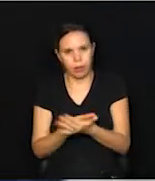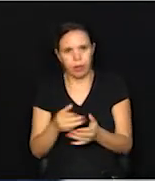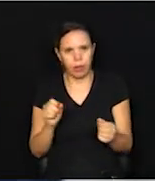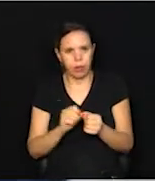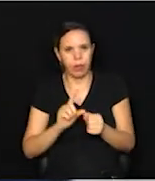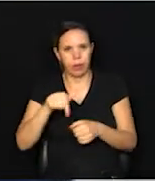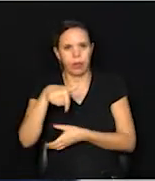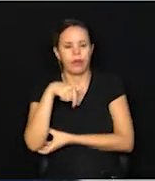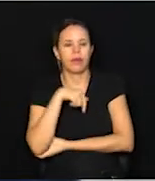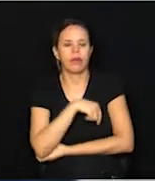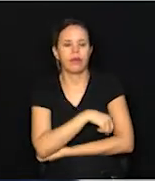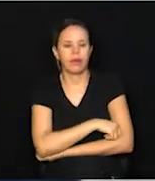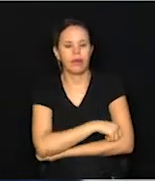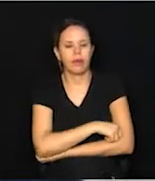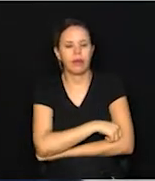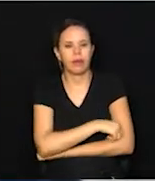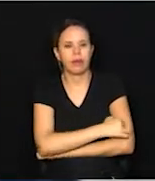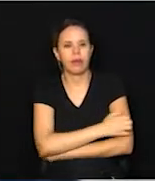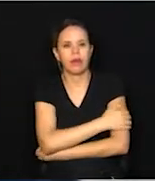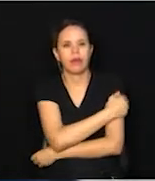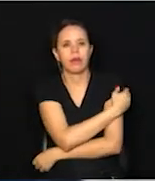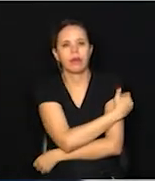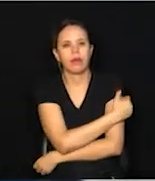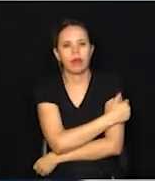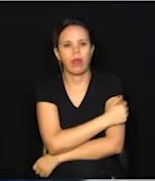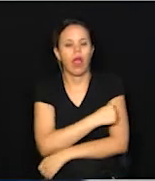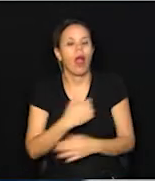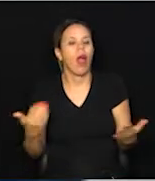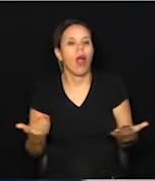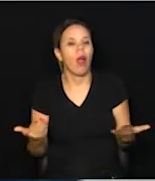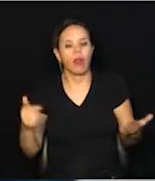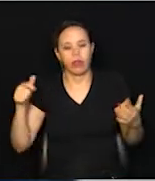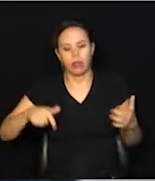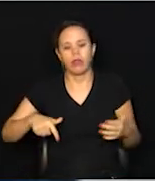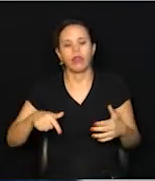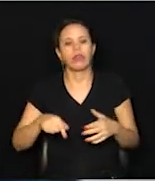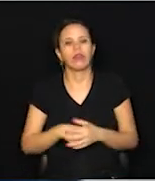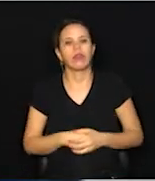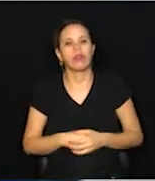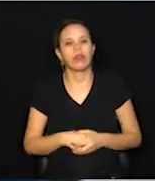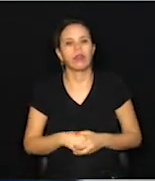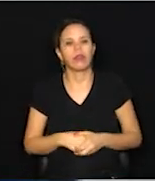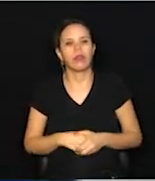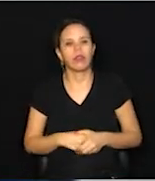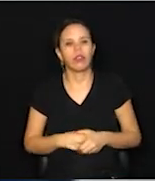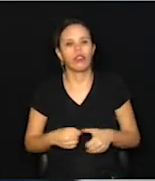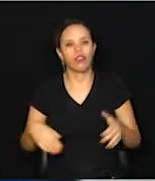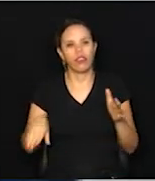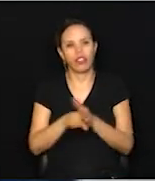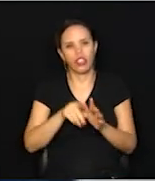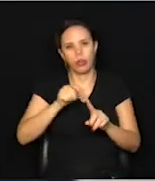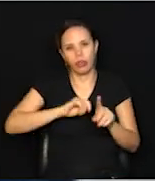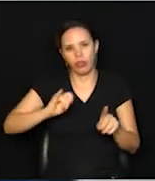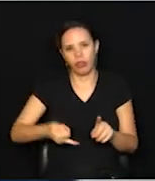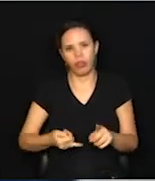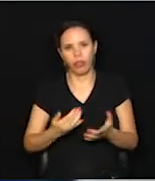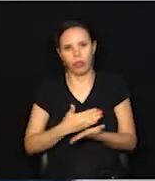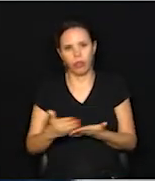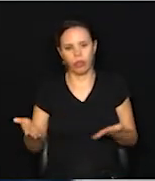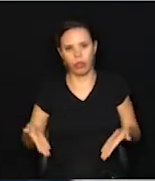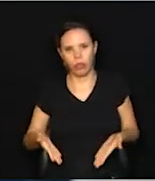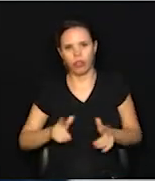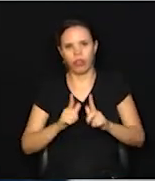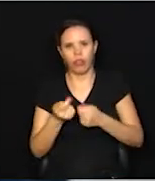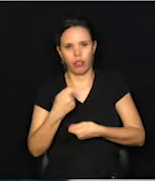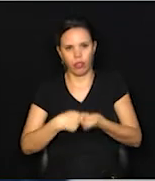tá? A situação agora, nós estamos aqui praticamente nessa... Eu cheguei em janeiro, aqui nós começamos a minha gestão